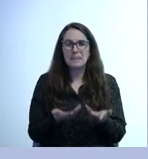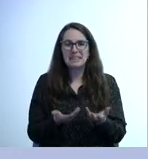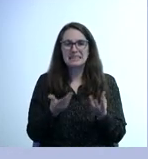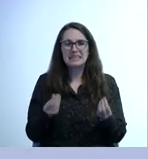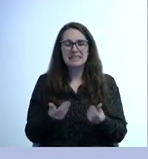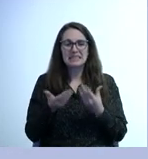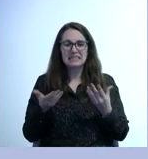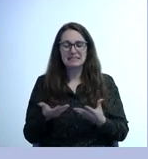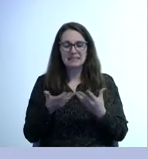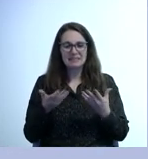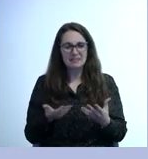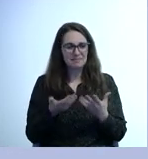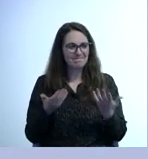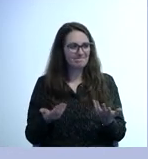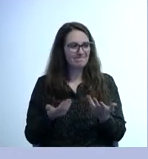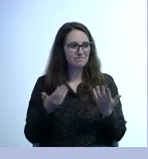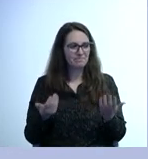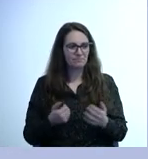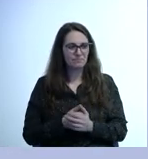agonia.